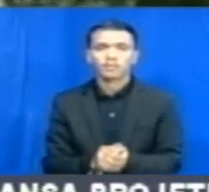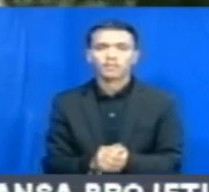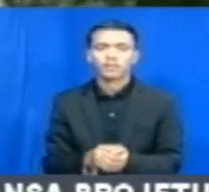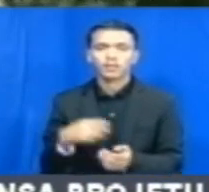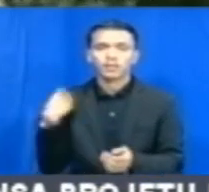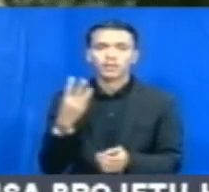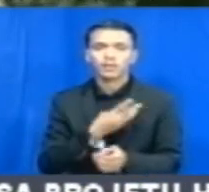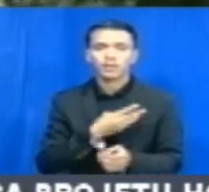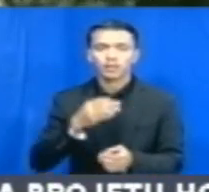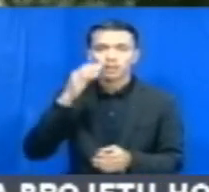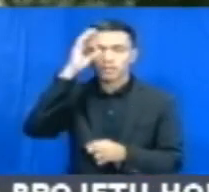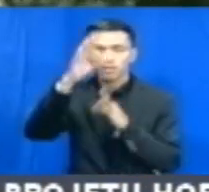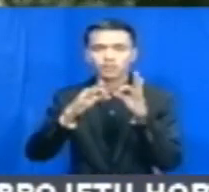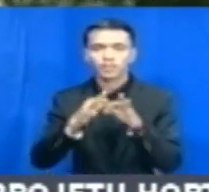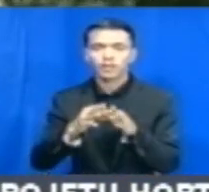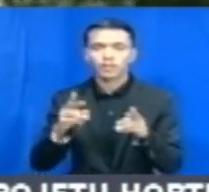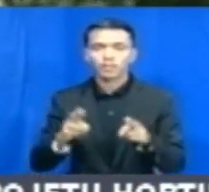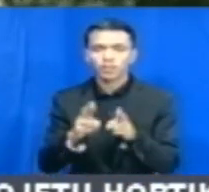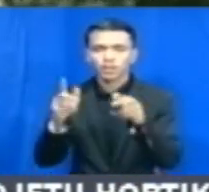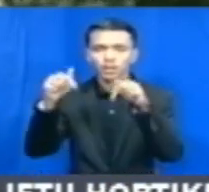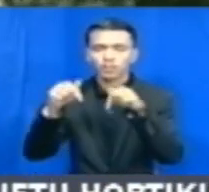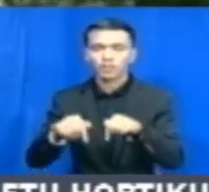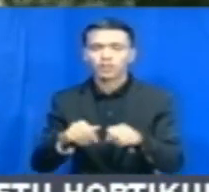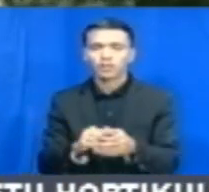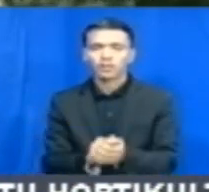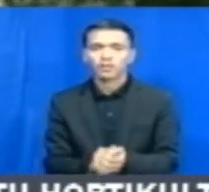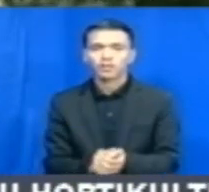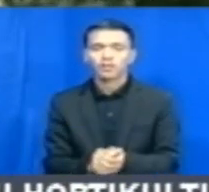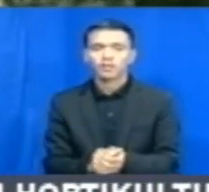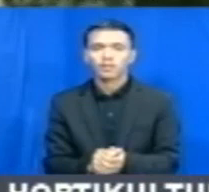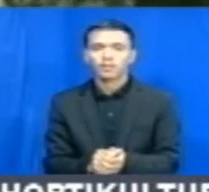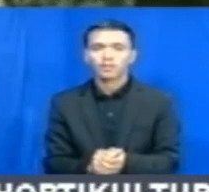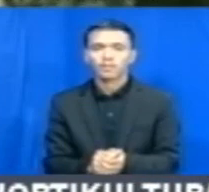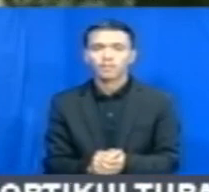ite la espera dia ne ni ane atme to ene la espera tapi nia